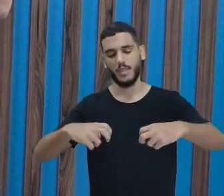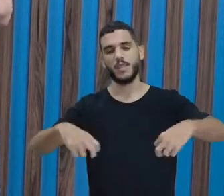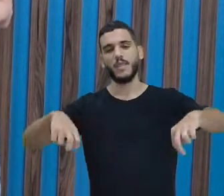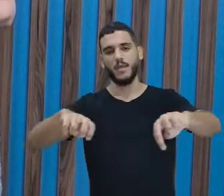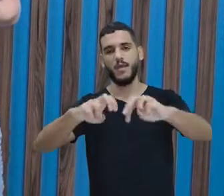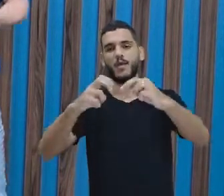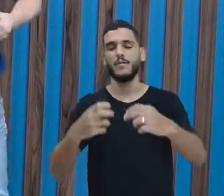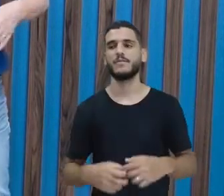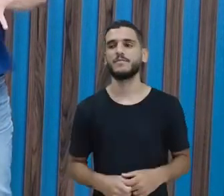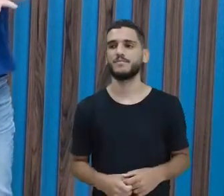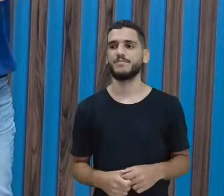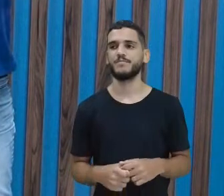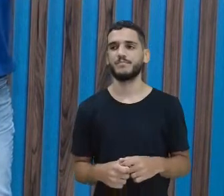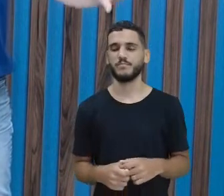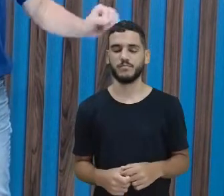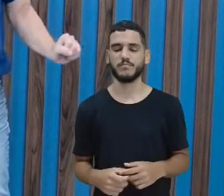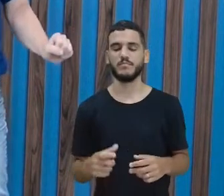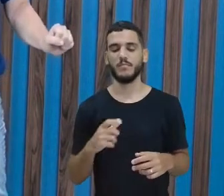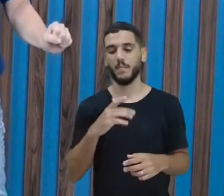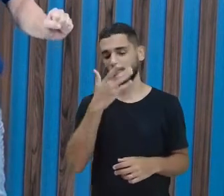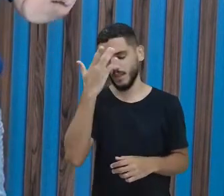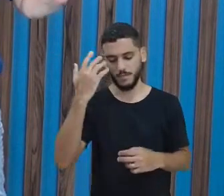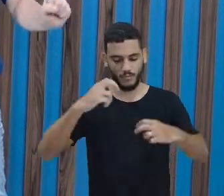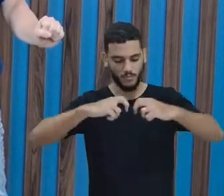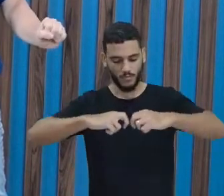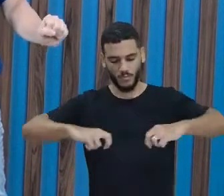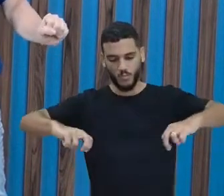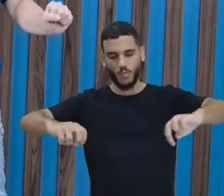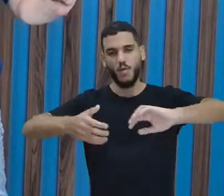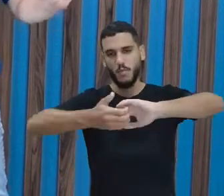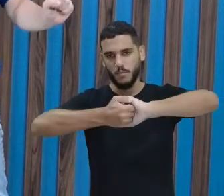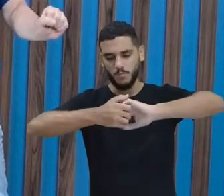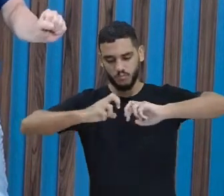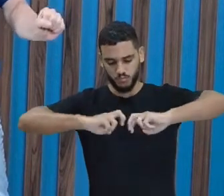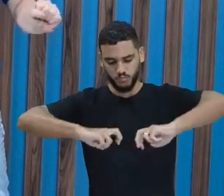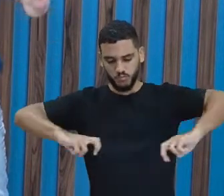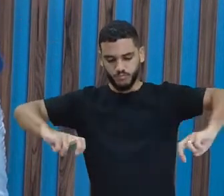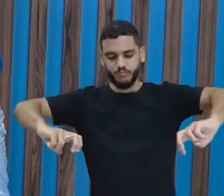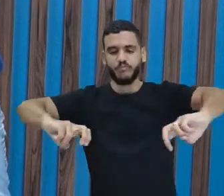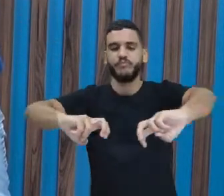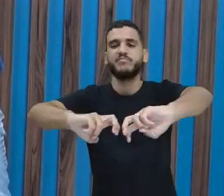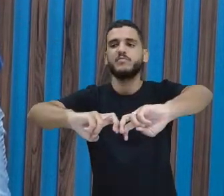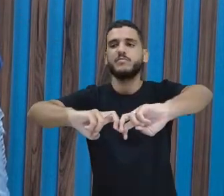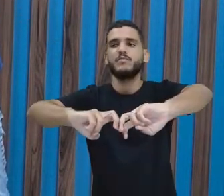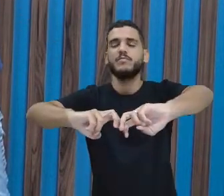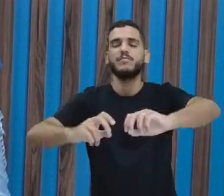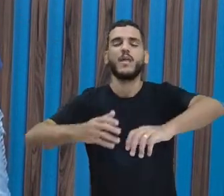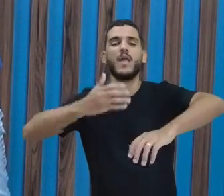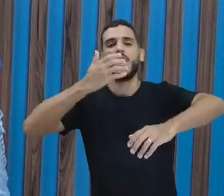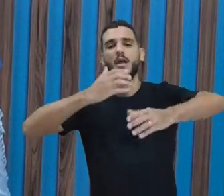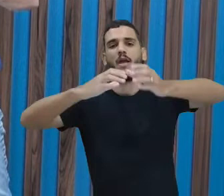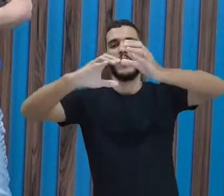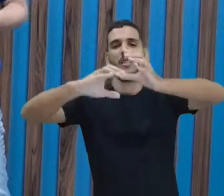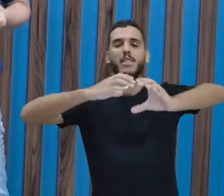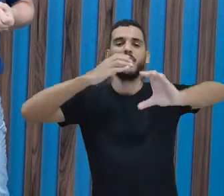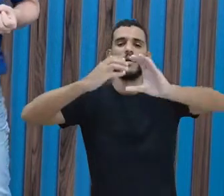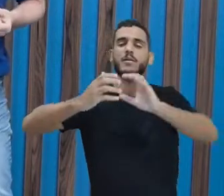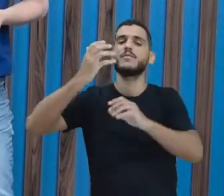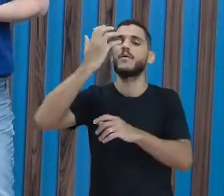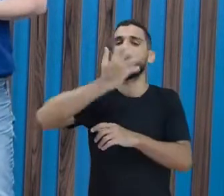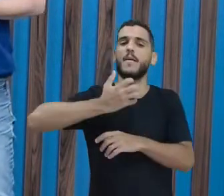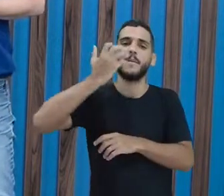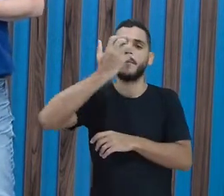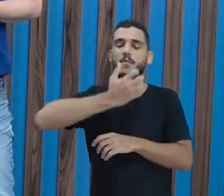tem uma cantiga de roda? Geralmente, as pessoas dão as mãos, como uma ciranda, E aí vão cantando músicas e